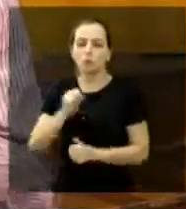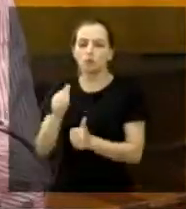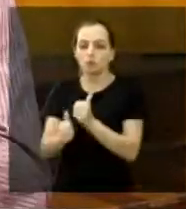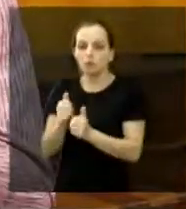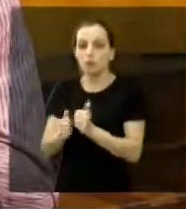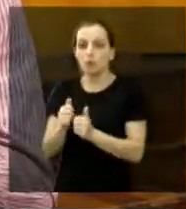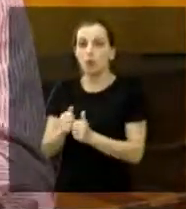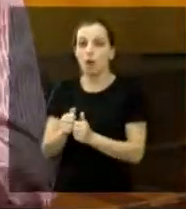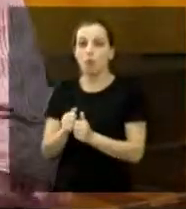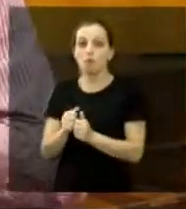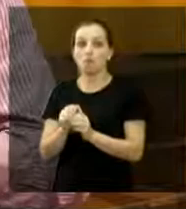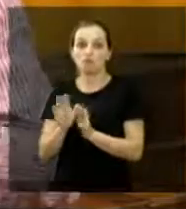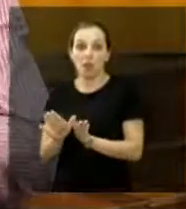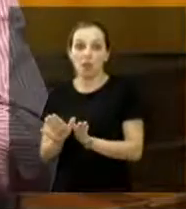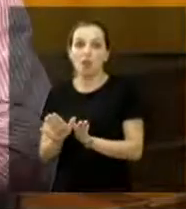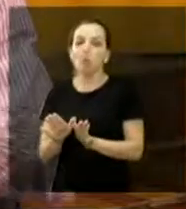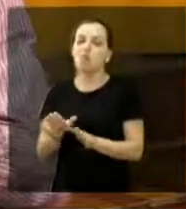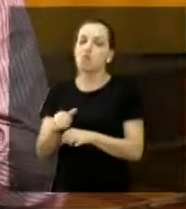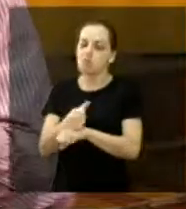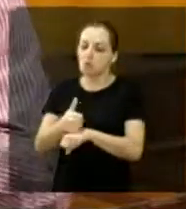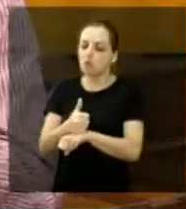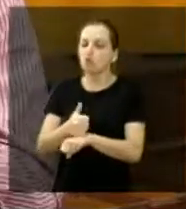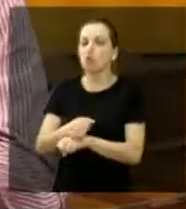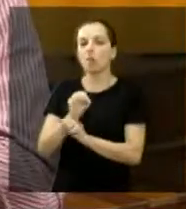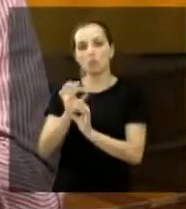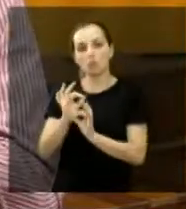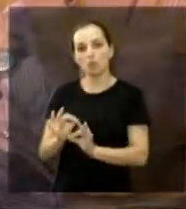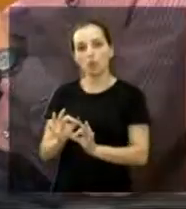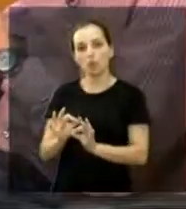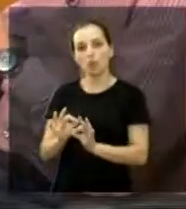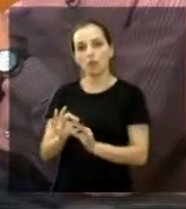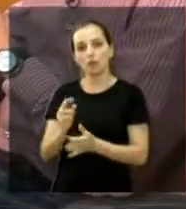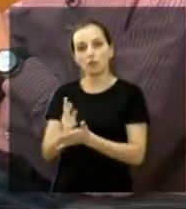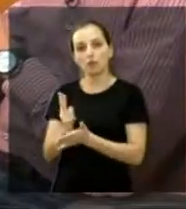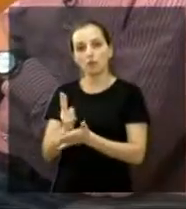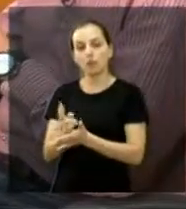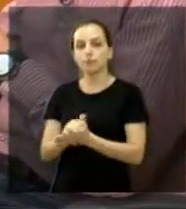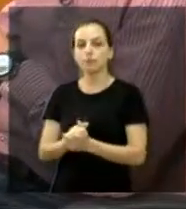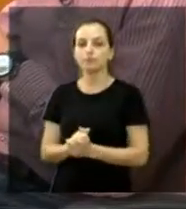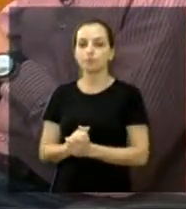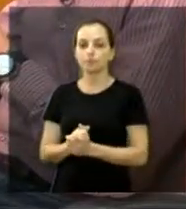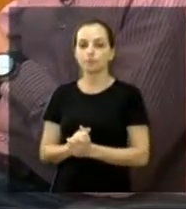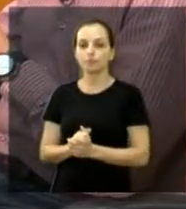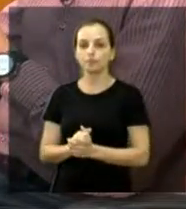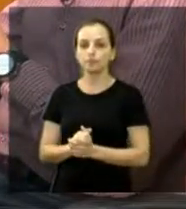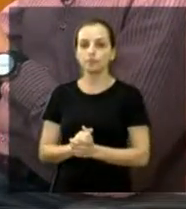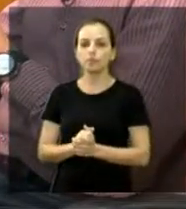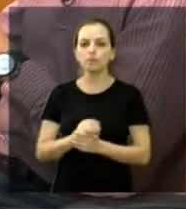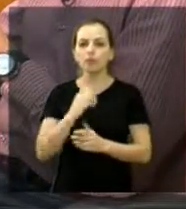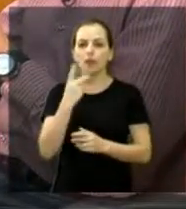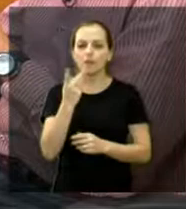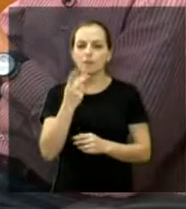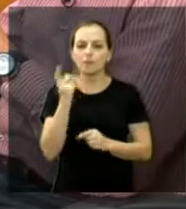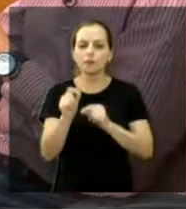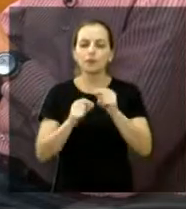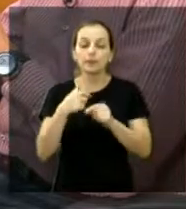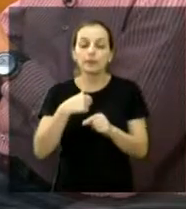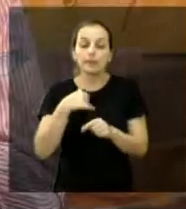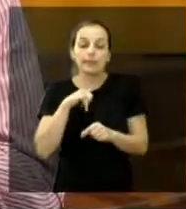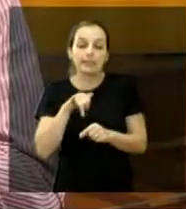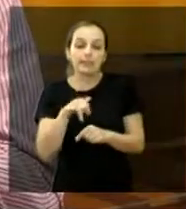tinha outro, ele ia e desempenhava brilhantemente, né, como sempre foi. Aí ele falou se eu não